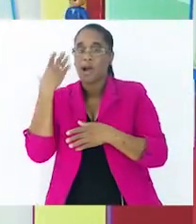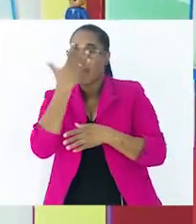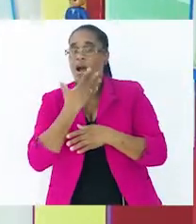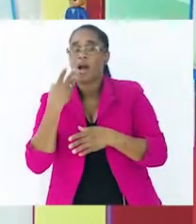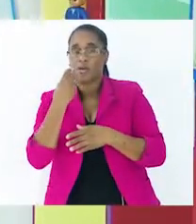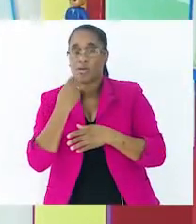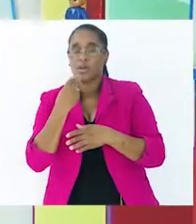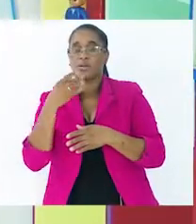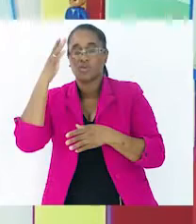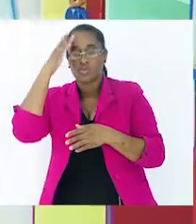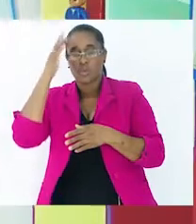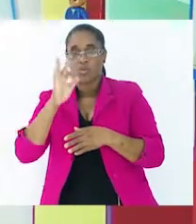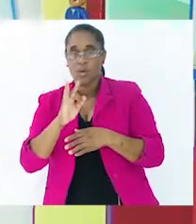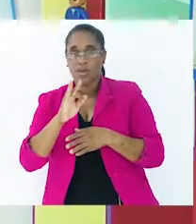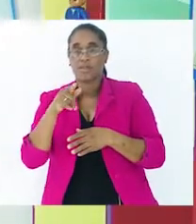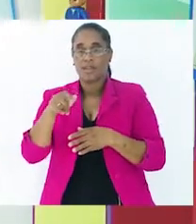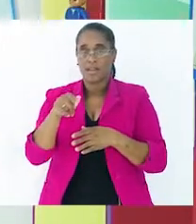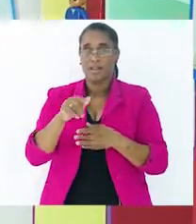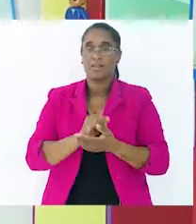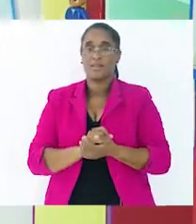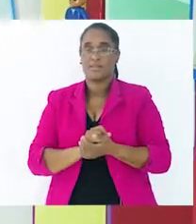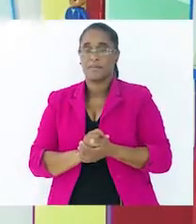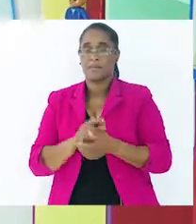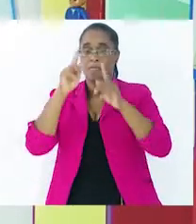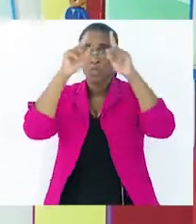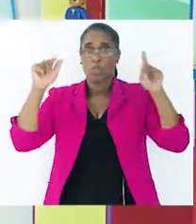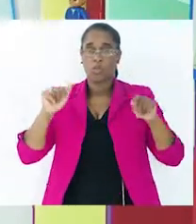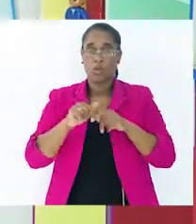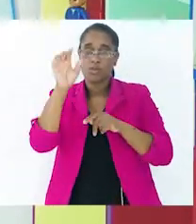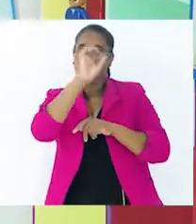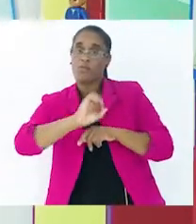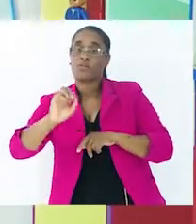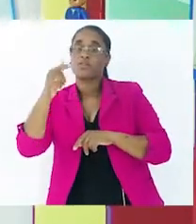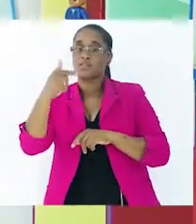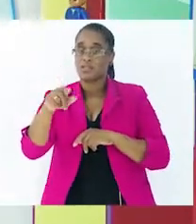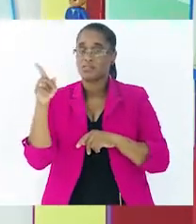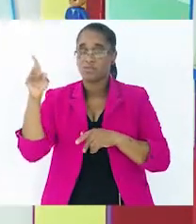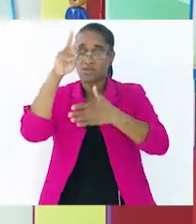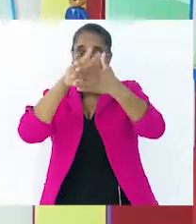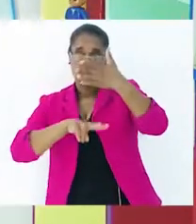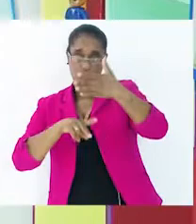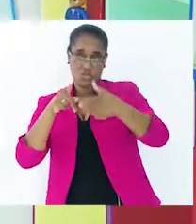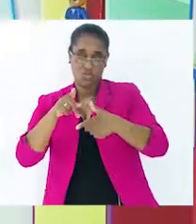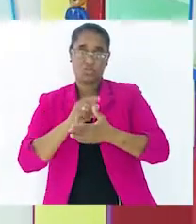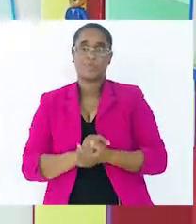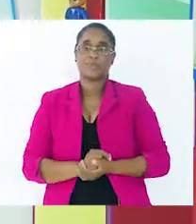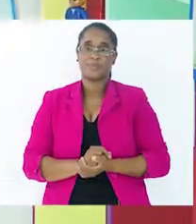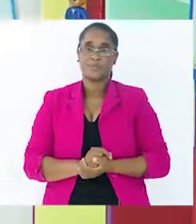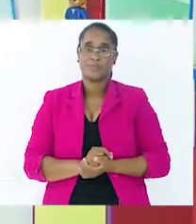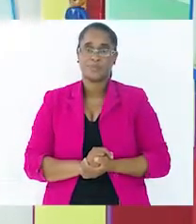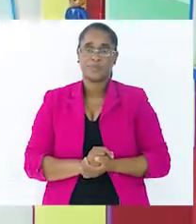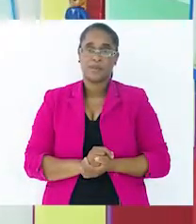Aqui no quadro, vocês têm algumas passagens daquele texto, ok? algumas passagens daquele